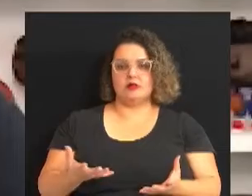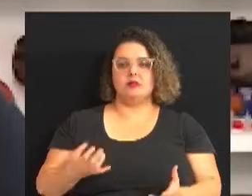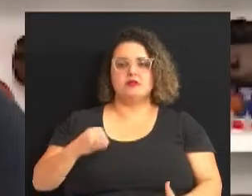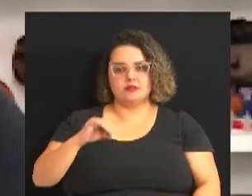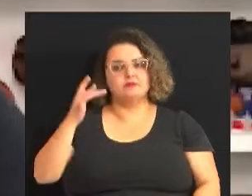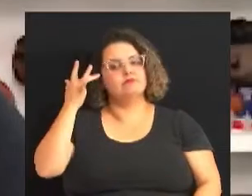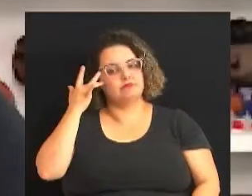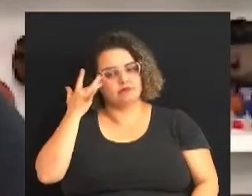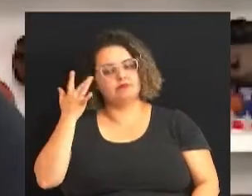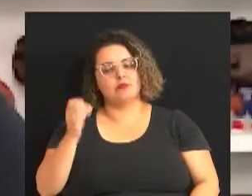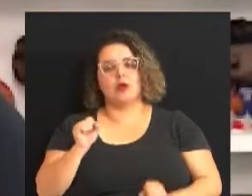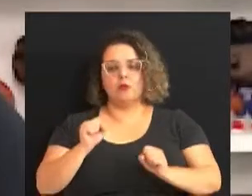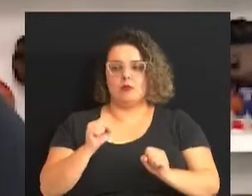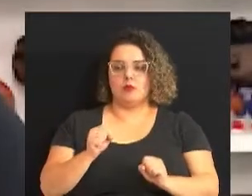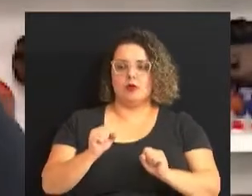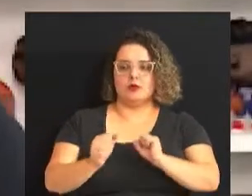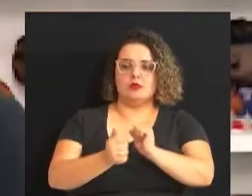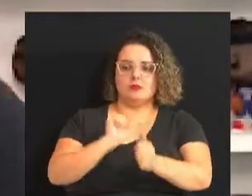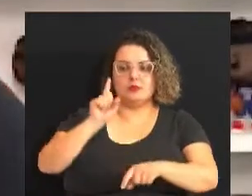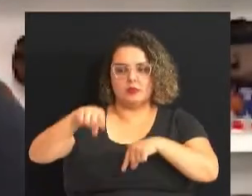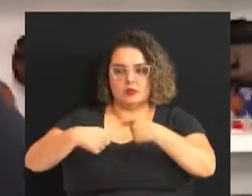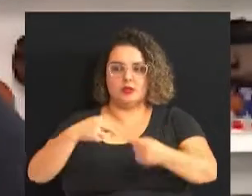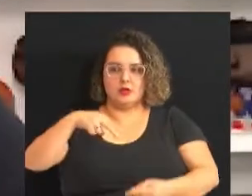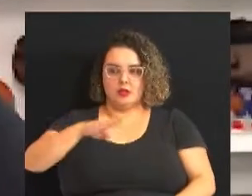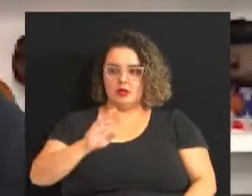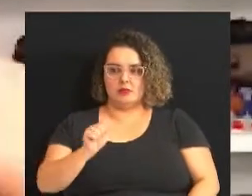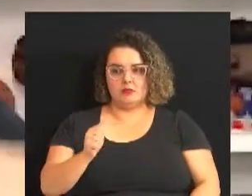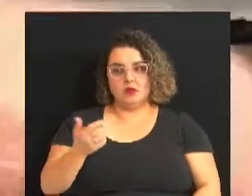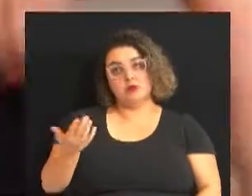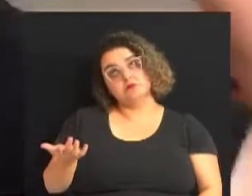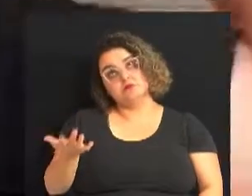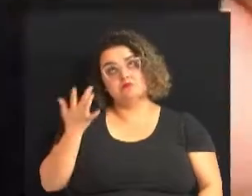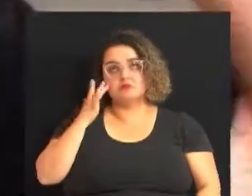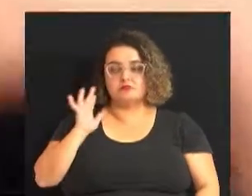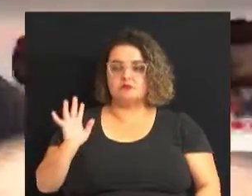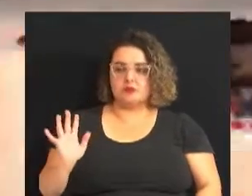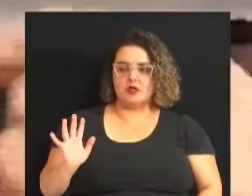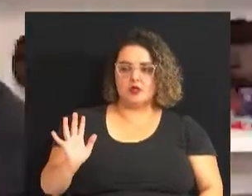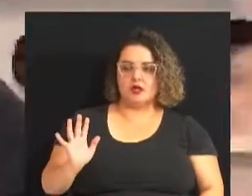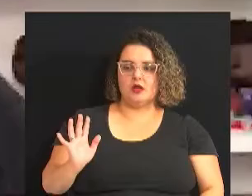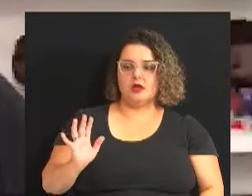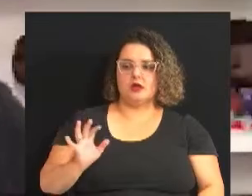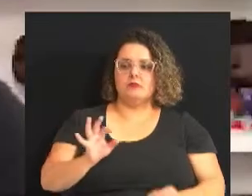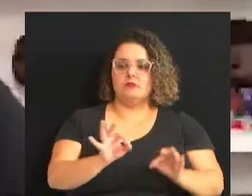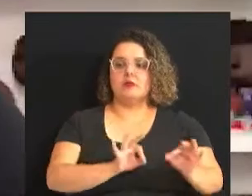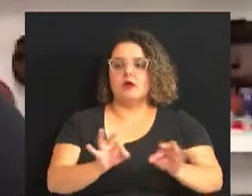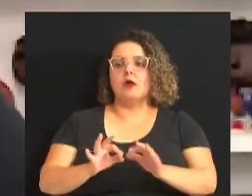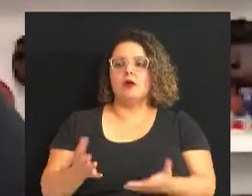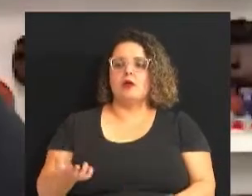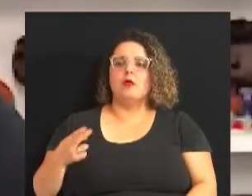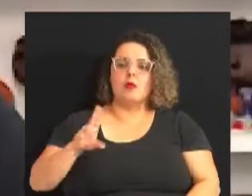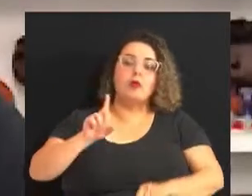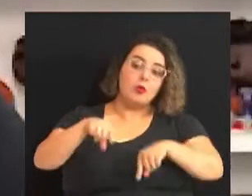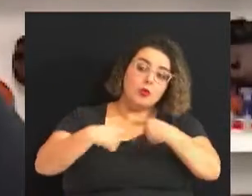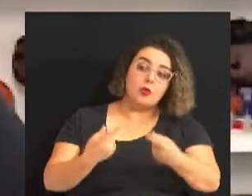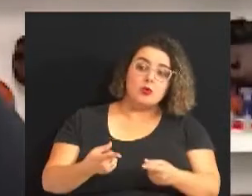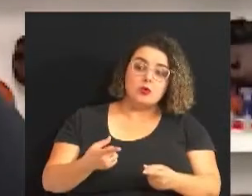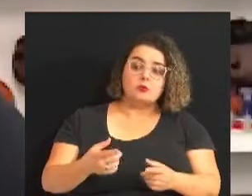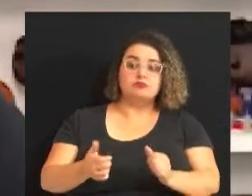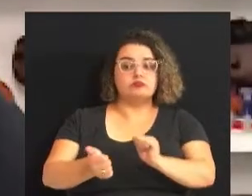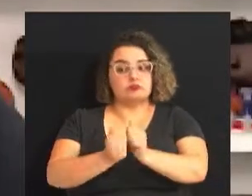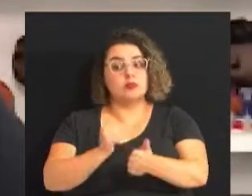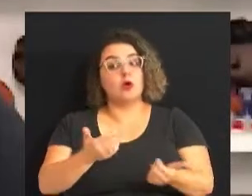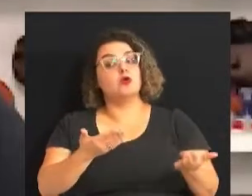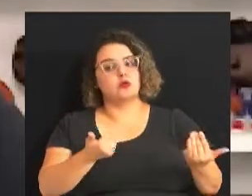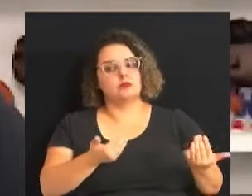cara que pode jogar na próxima temporada na NBA. Não sei se no Utah Jazz, que é um time que está agora em reformulação, ou até em algum outro time, é um cara jovem,